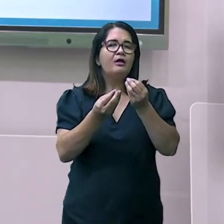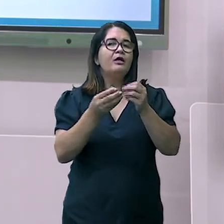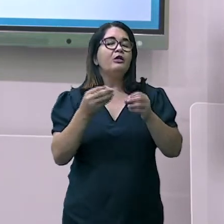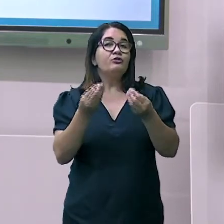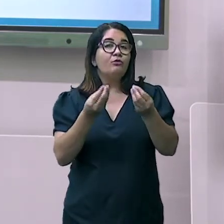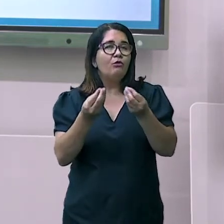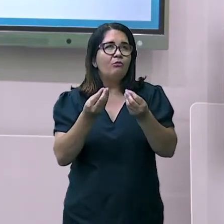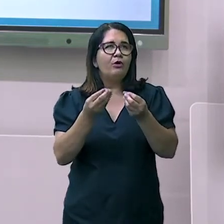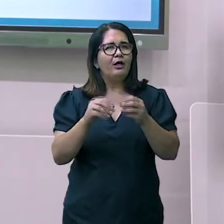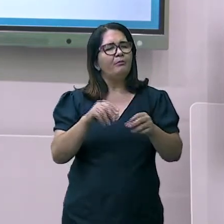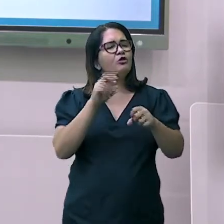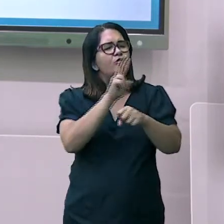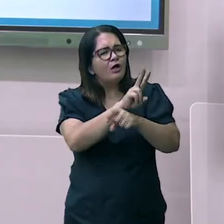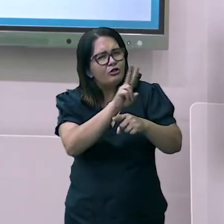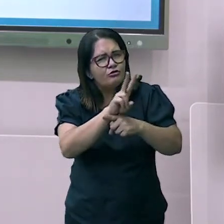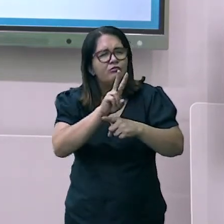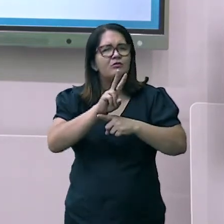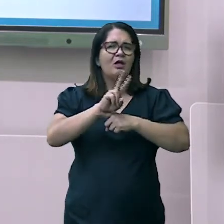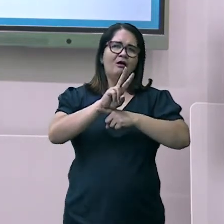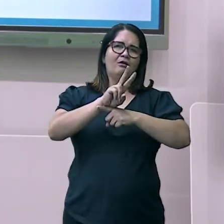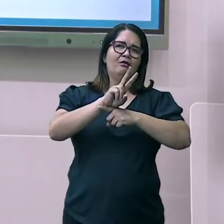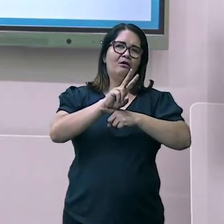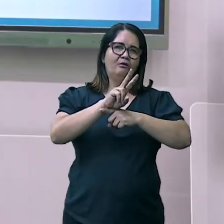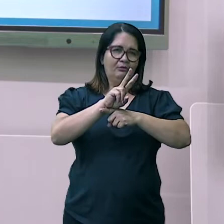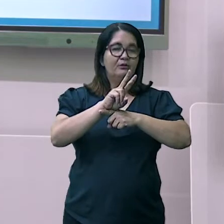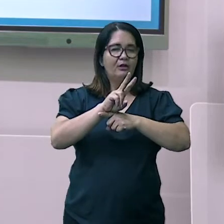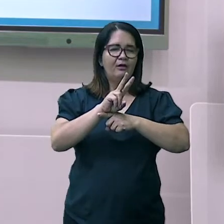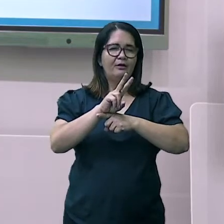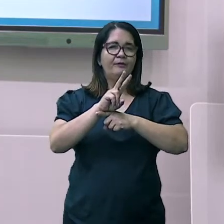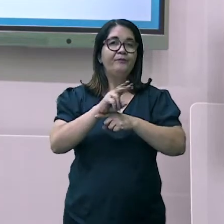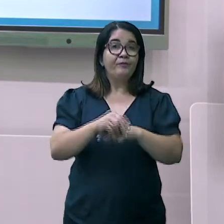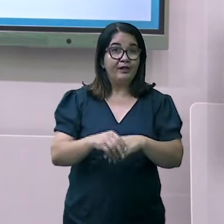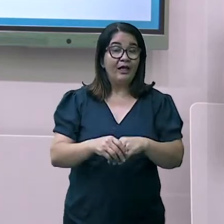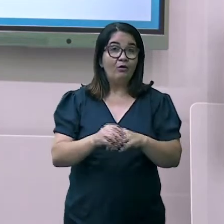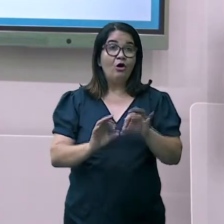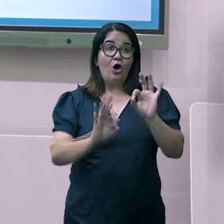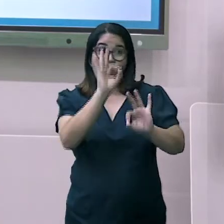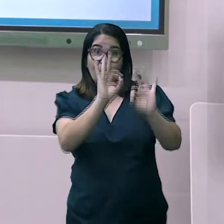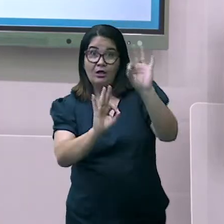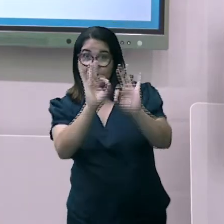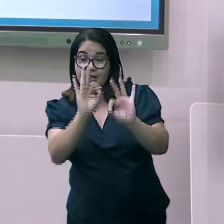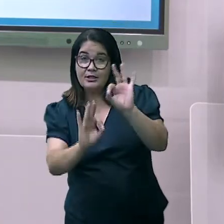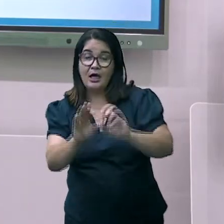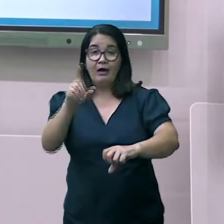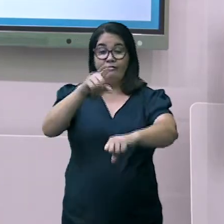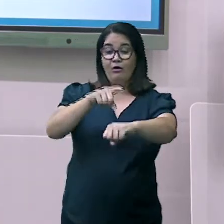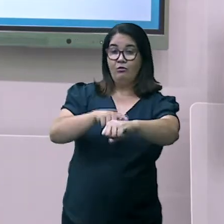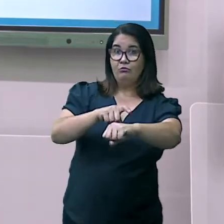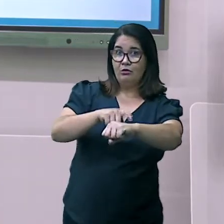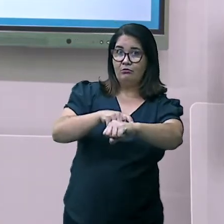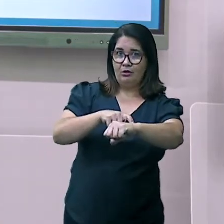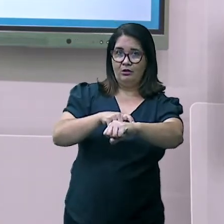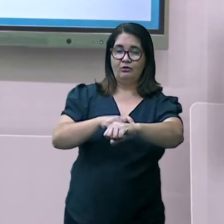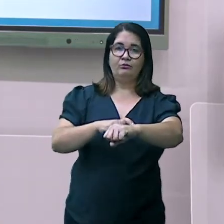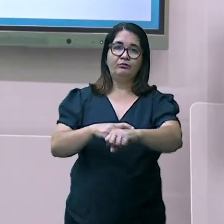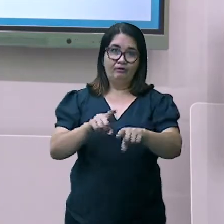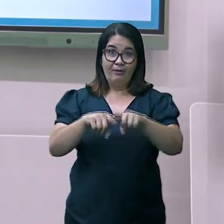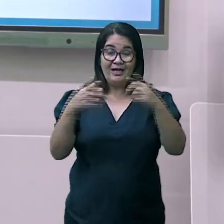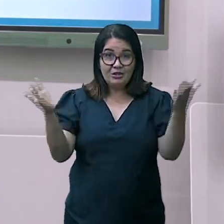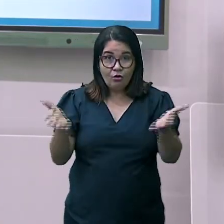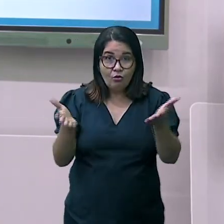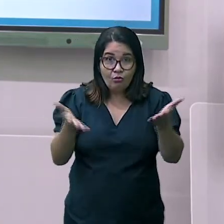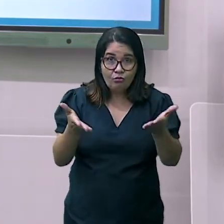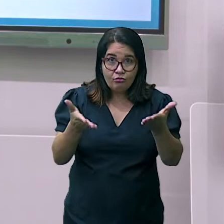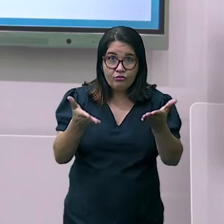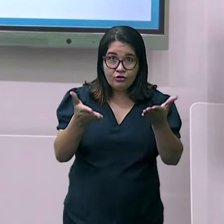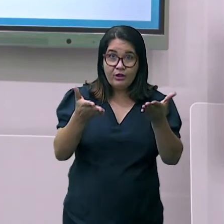as parteiras. Elas faziam o parto e tudo que precisasse ser feito. Hoje em dia elas auxiliam no parto,